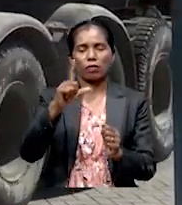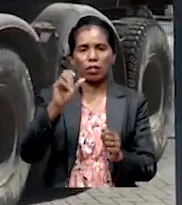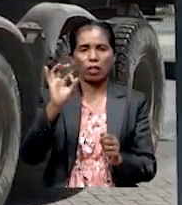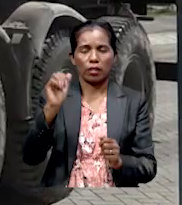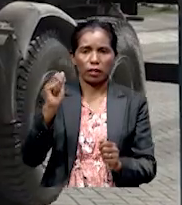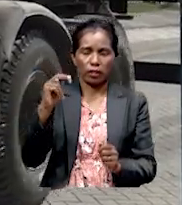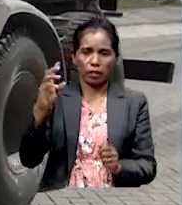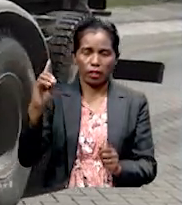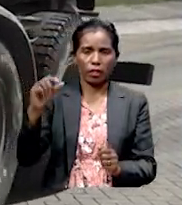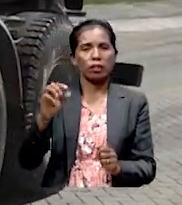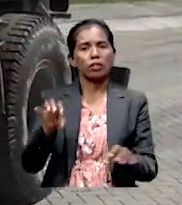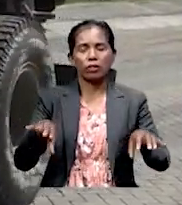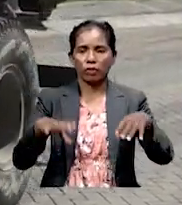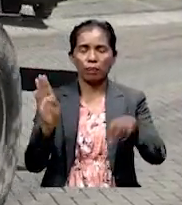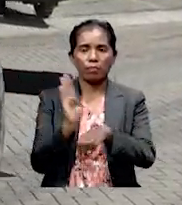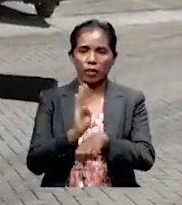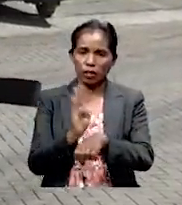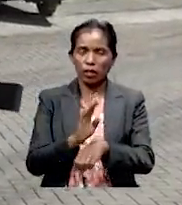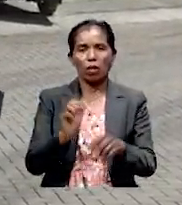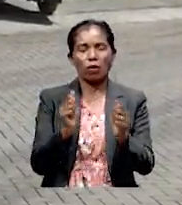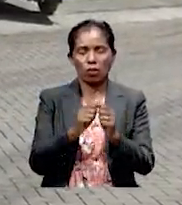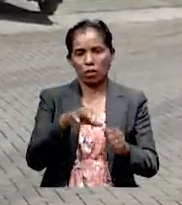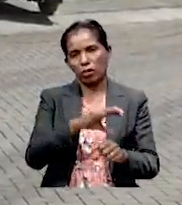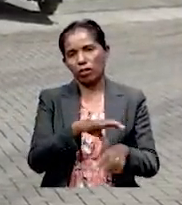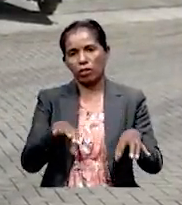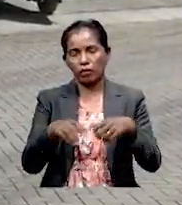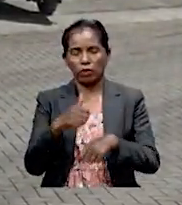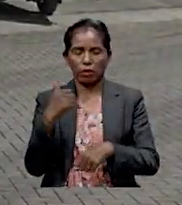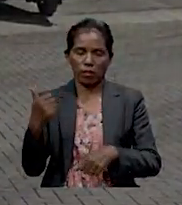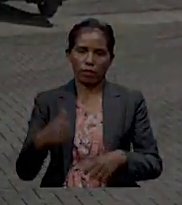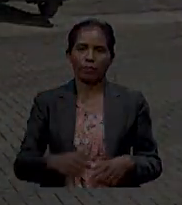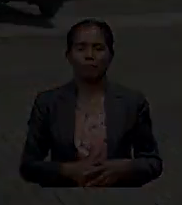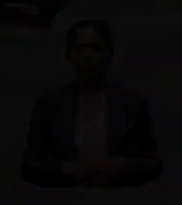ocupado o serviço selo. Leopoldina de Carvalho, Tito Silva, GM.